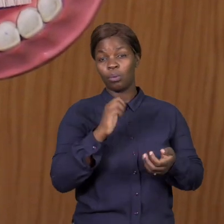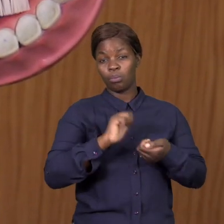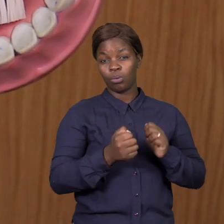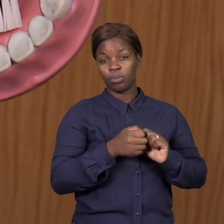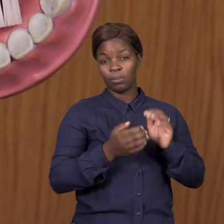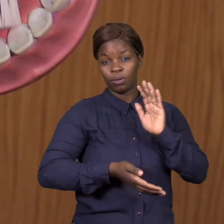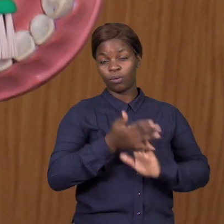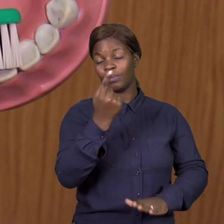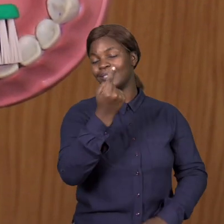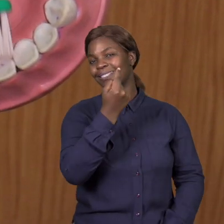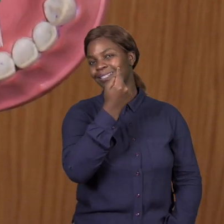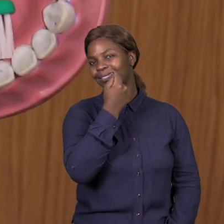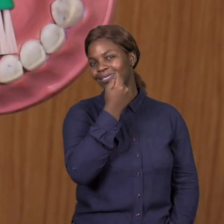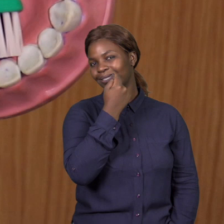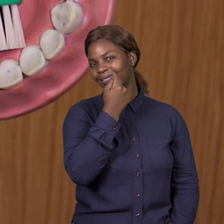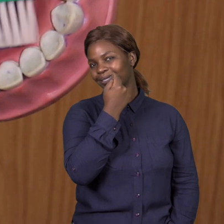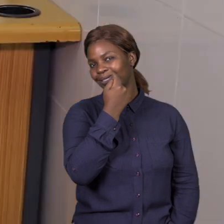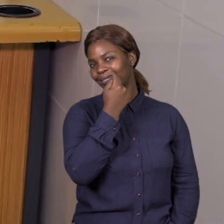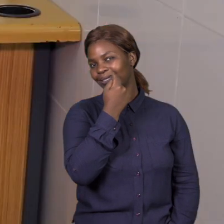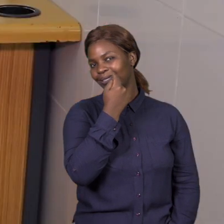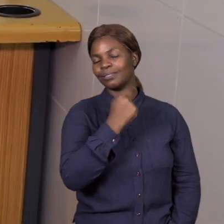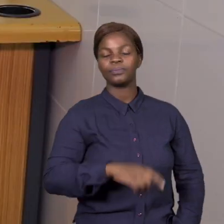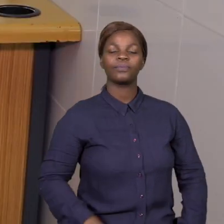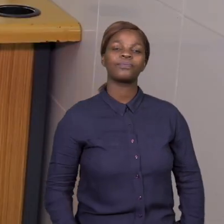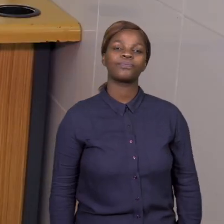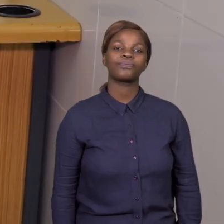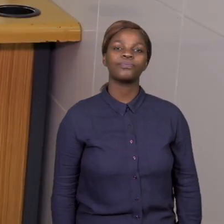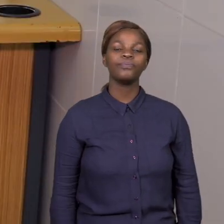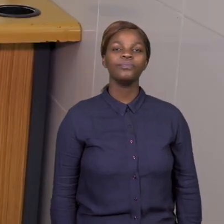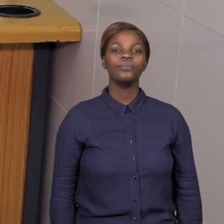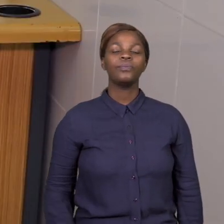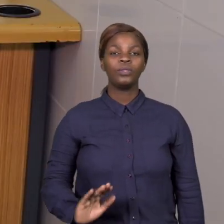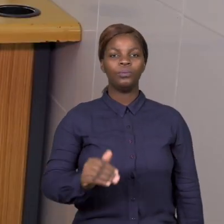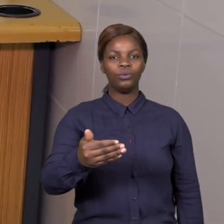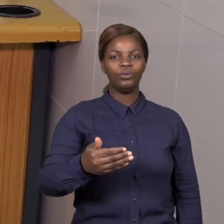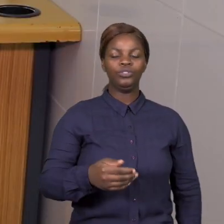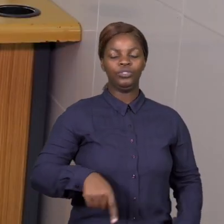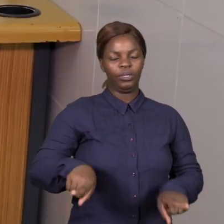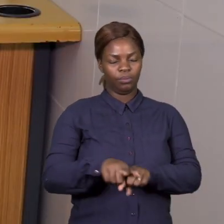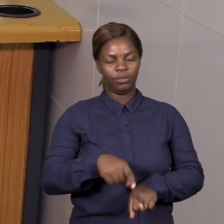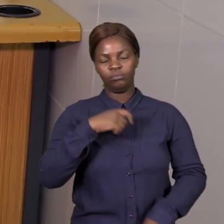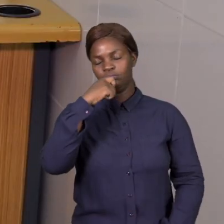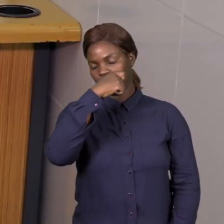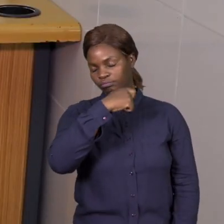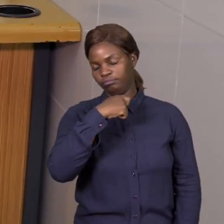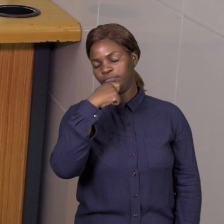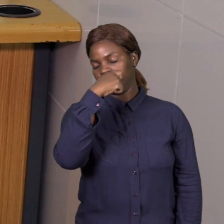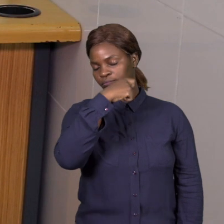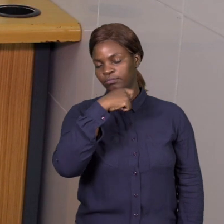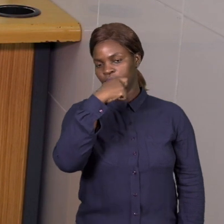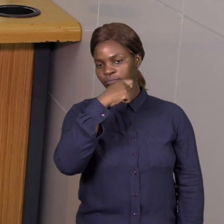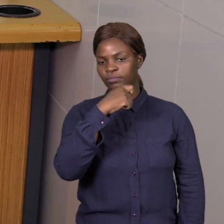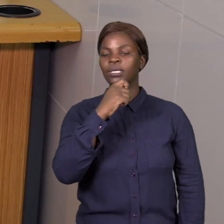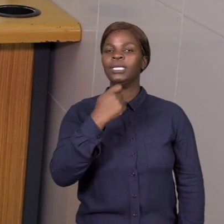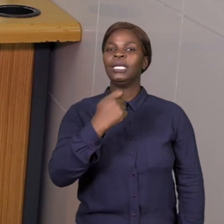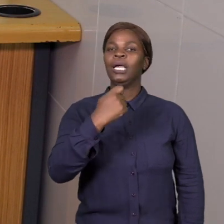da gengiva com o dente, aqui embaixo. E deste lado voltamos aos circulares. Na parte interna também os